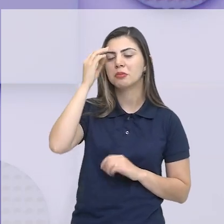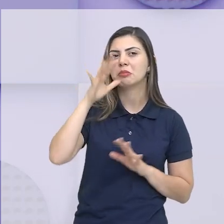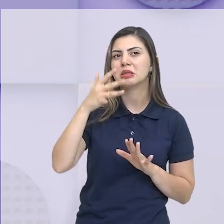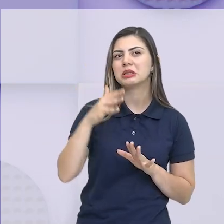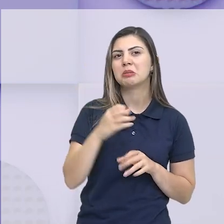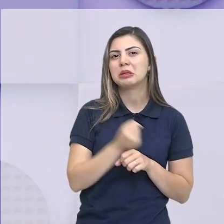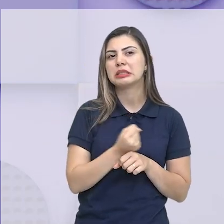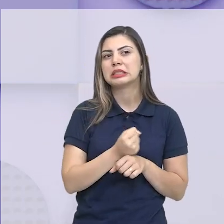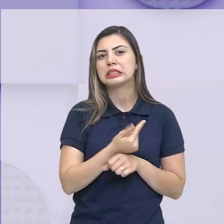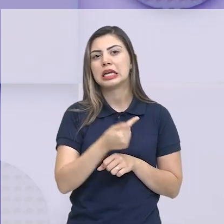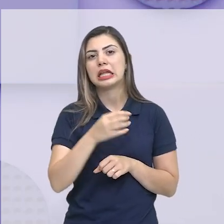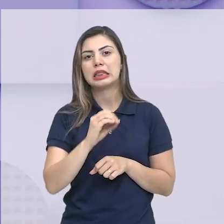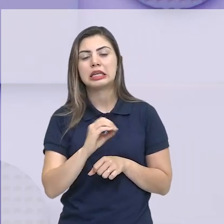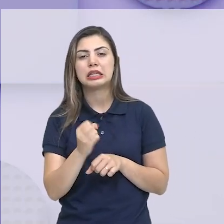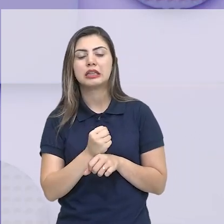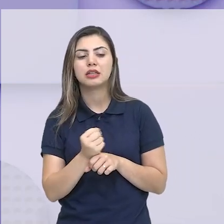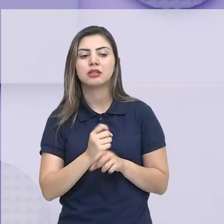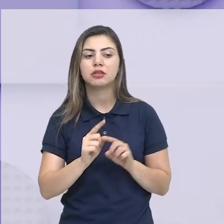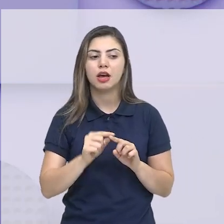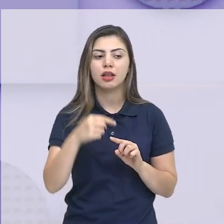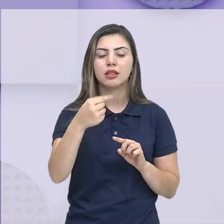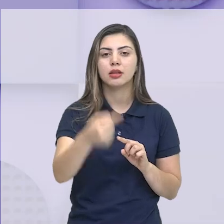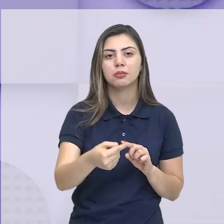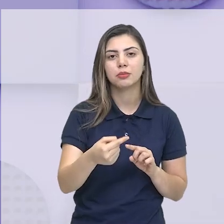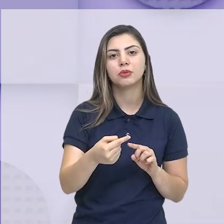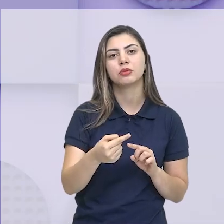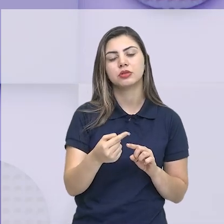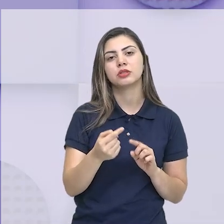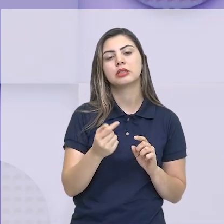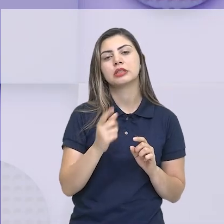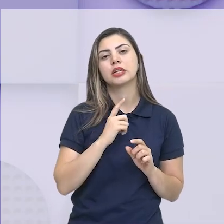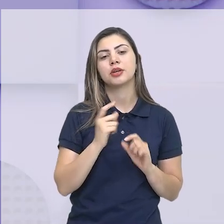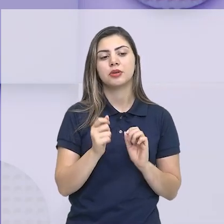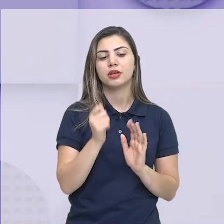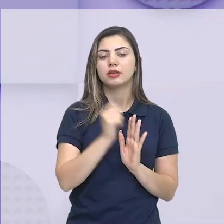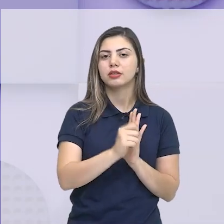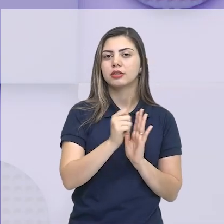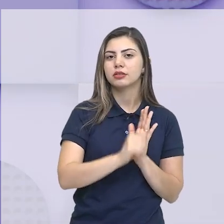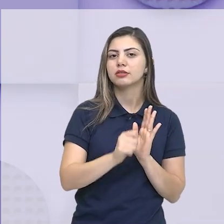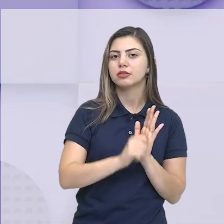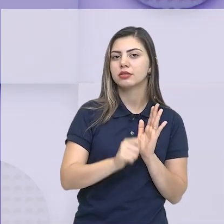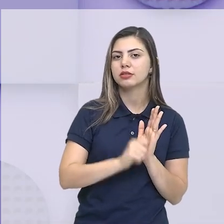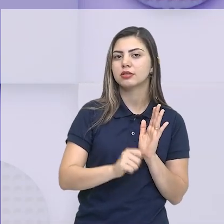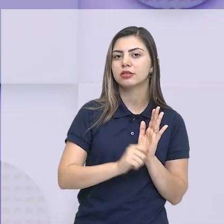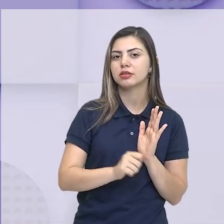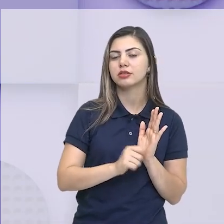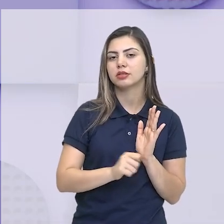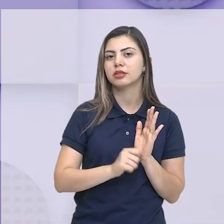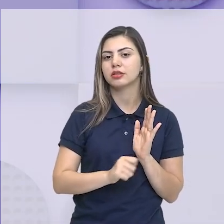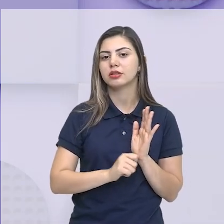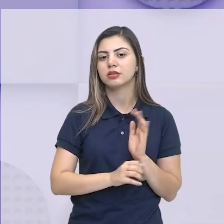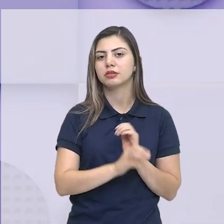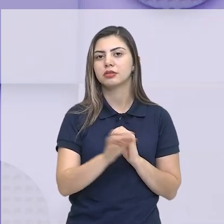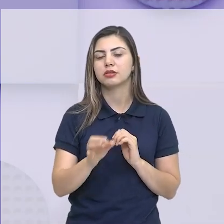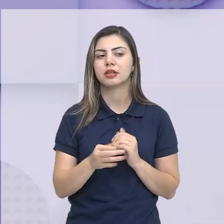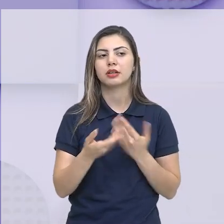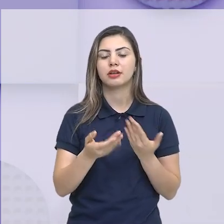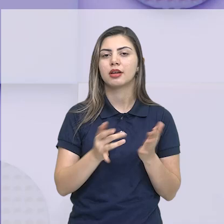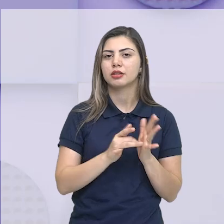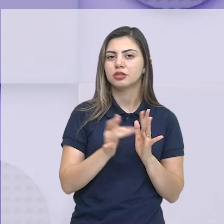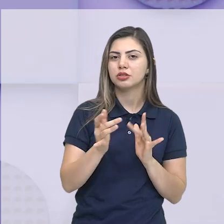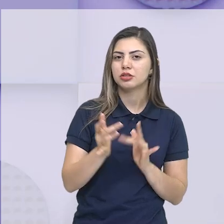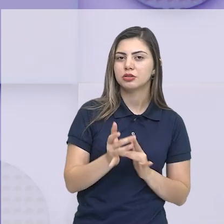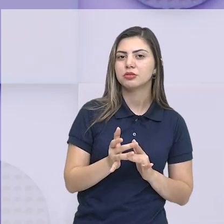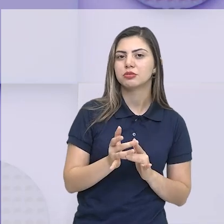mais de 70 anos, até de fato você ter os primeiros escritos do Novo Testamento a partir de